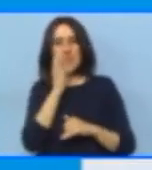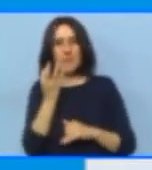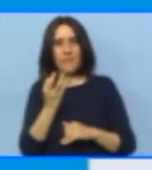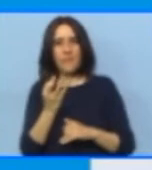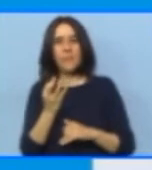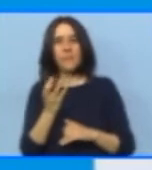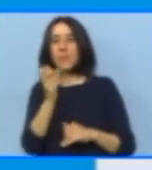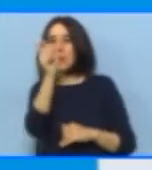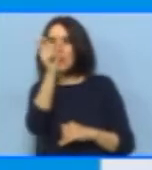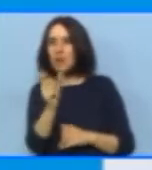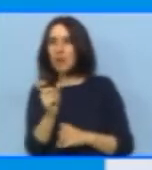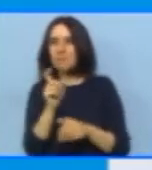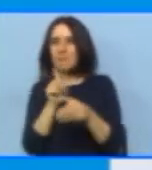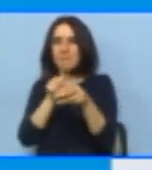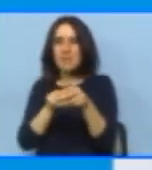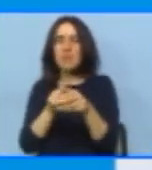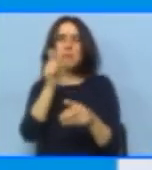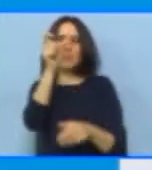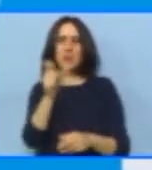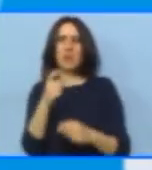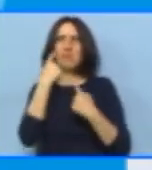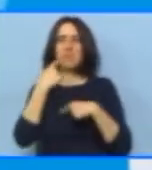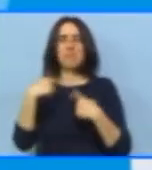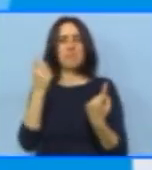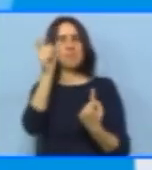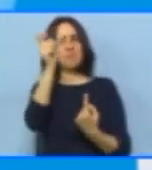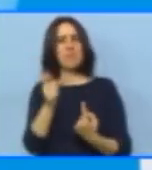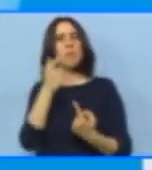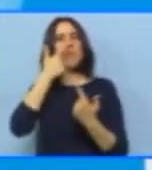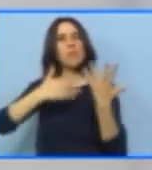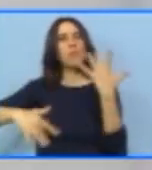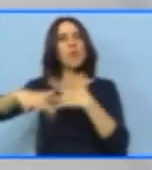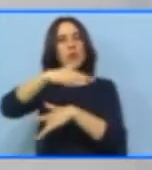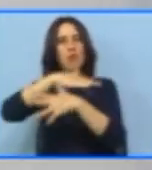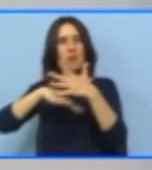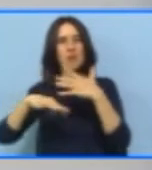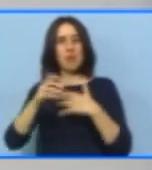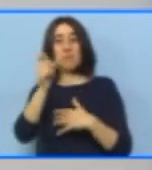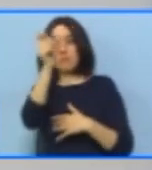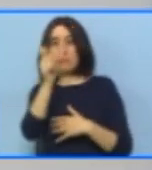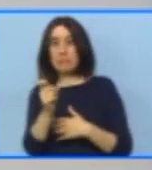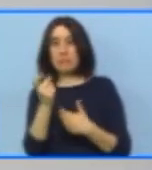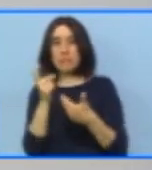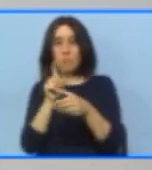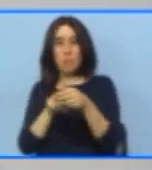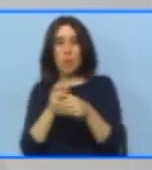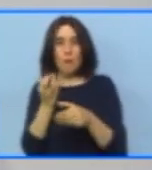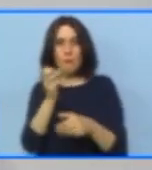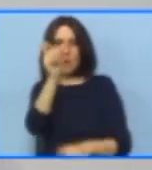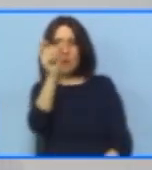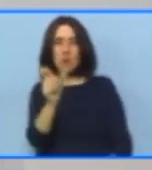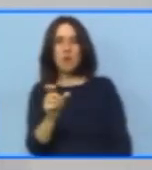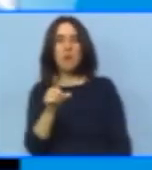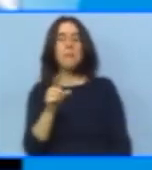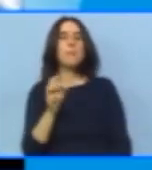adesão ao personagem, assim, porque ele tem-se revelado um personagem popular, uma adesão ao personagem e, com essa adesão ao personagem, não